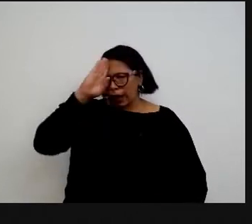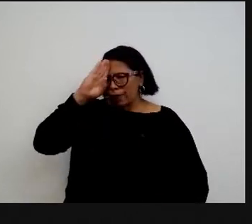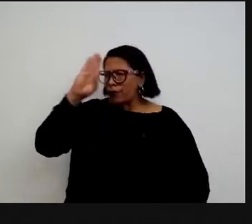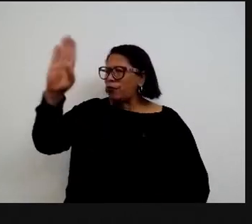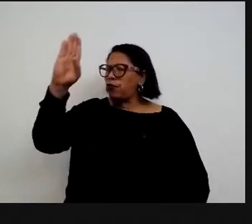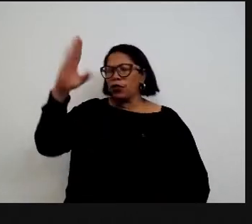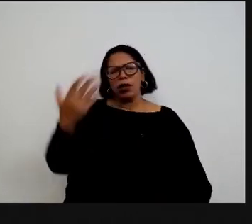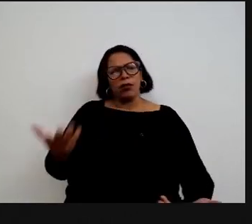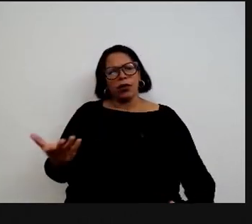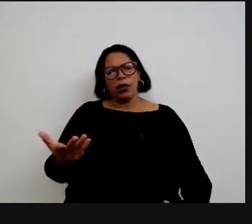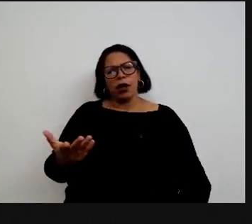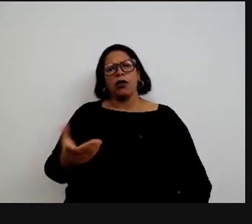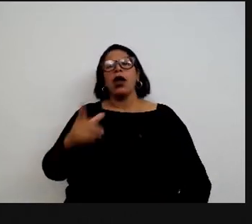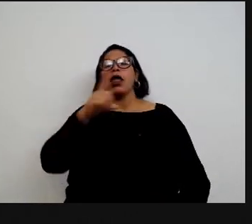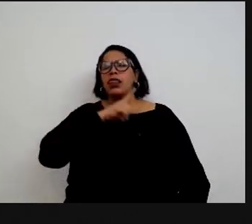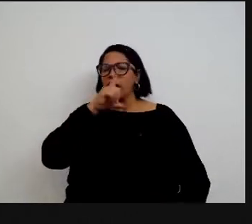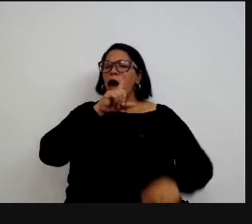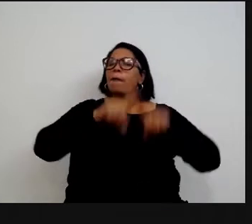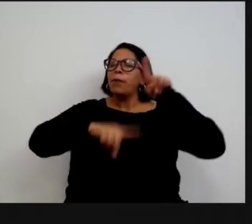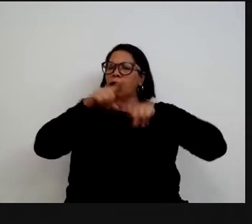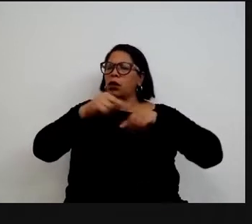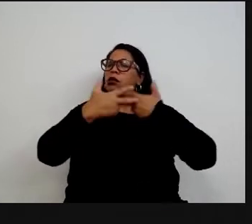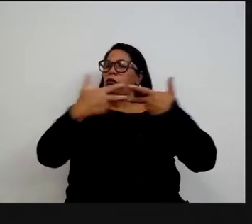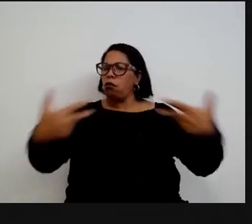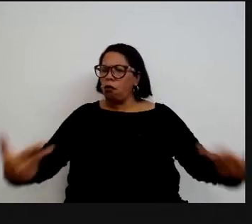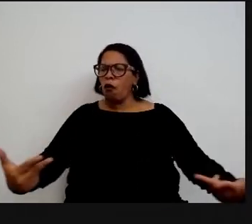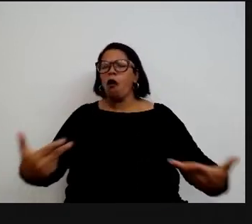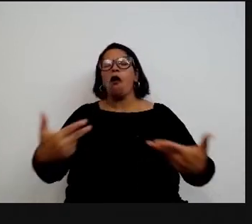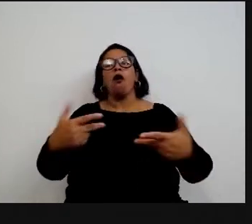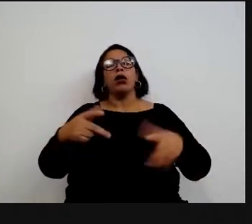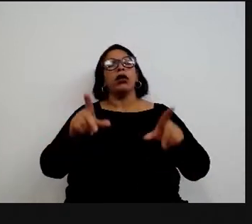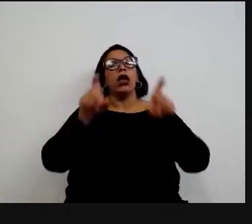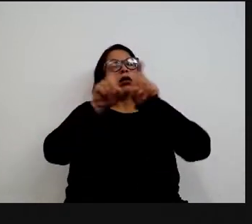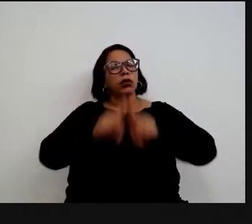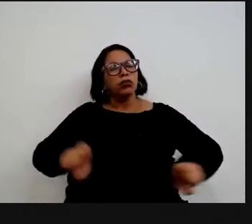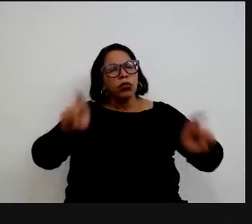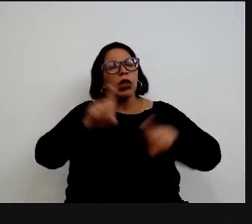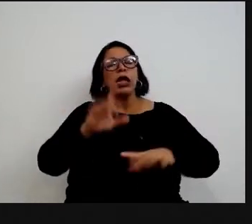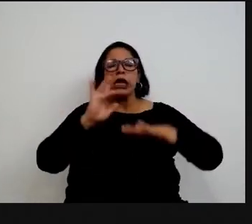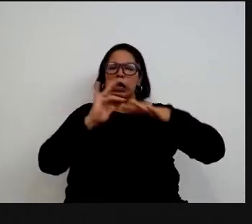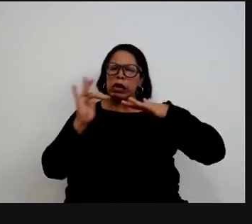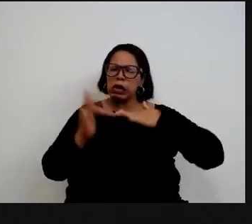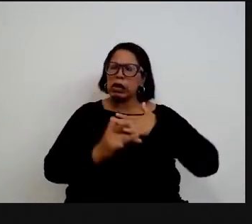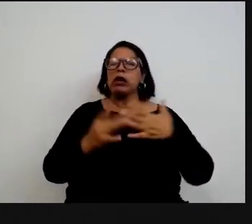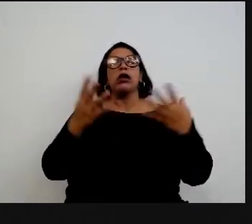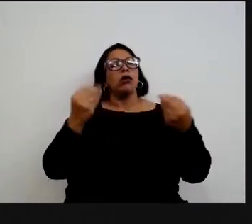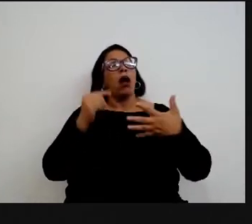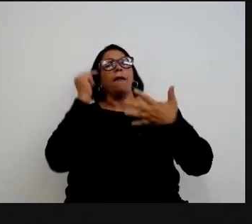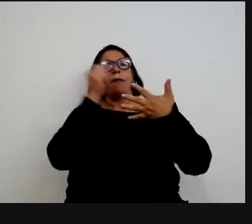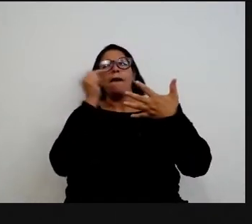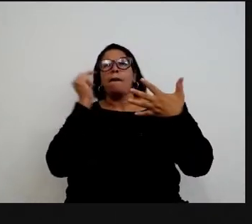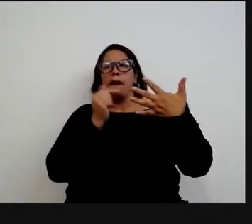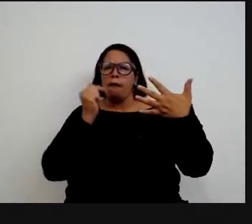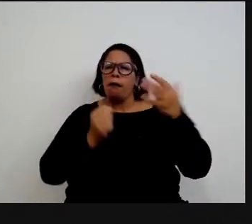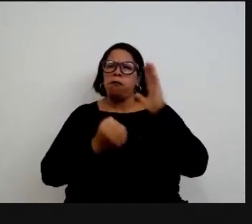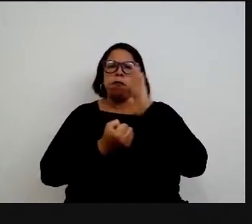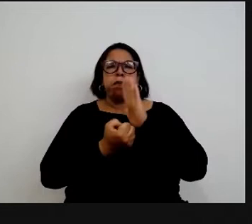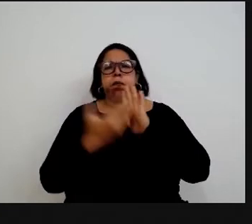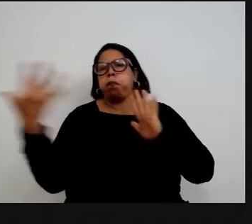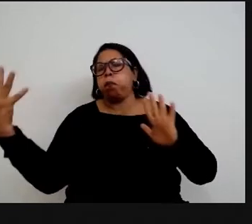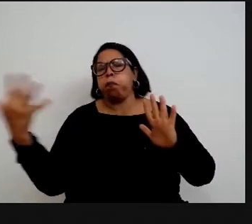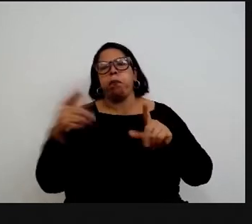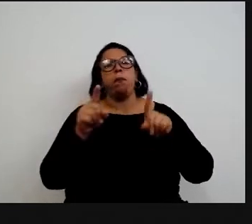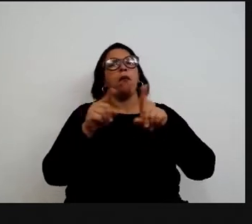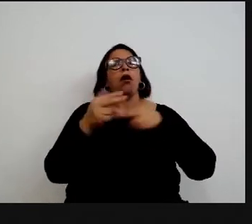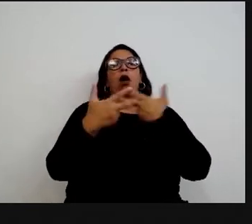fundamental, né? A gente tem aí muitos recursos, muitas ferramentas, muitas mídias, muita informação, mas a gente tem um professor,